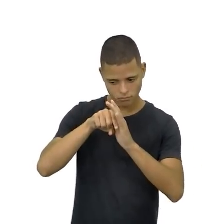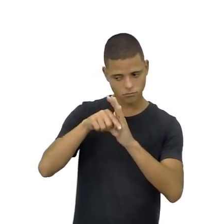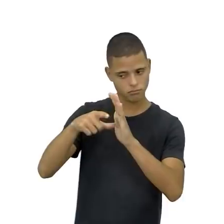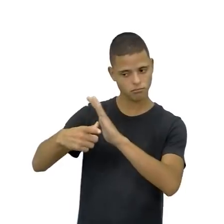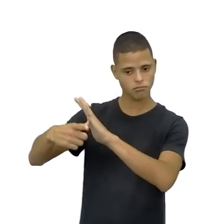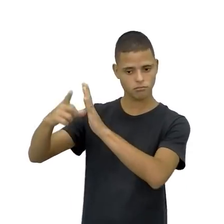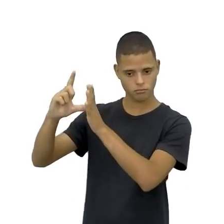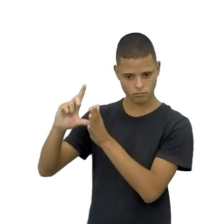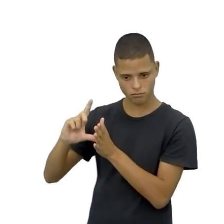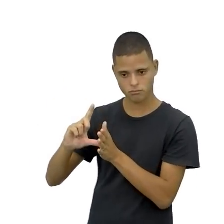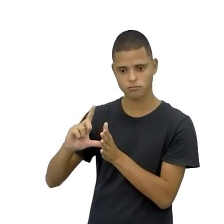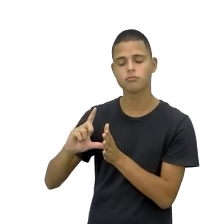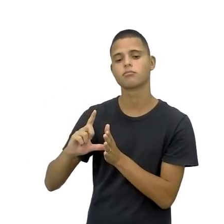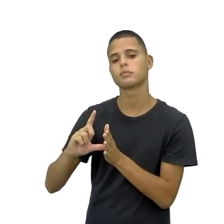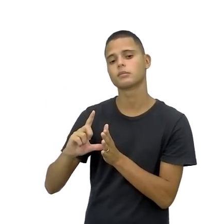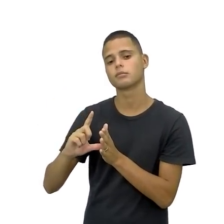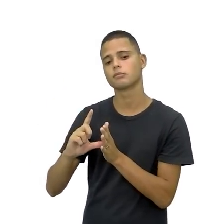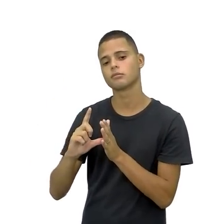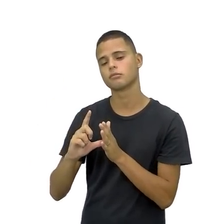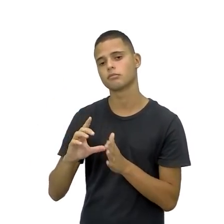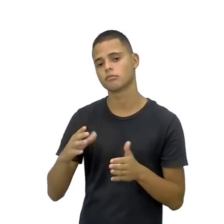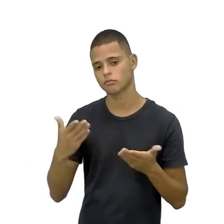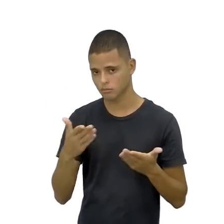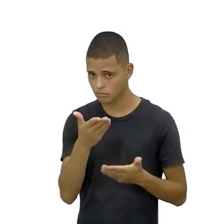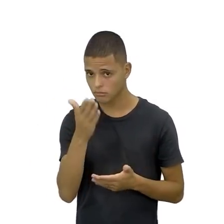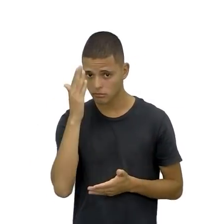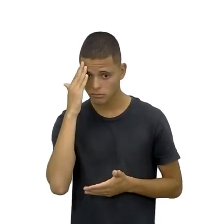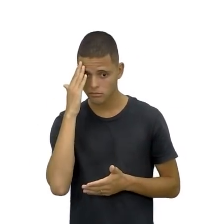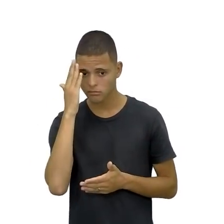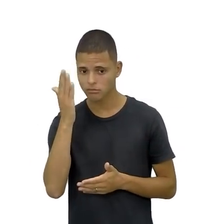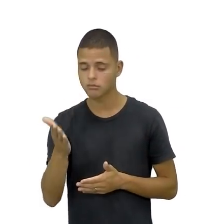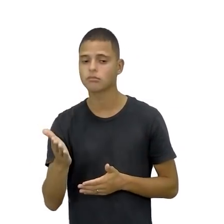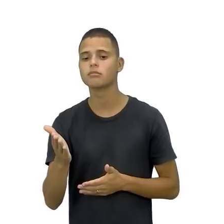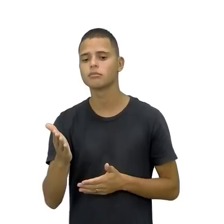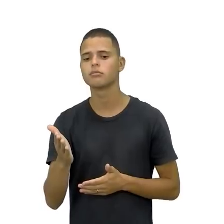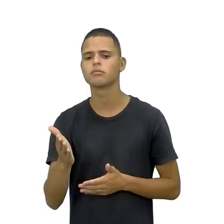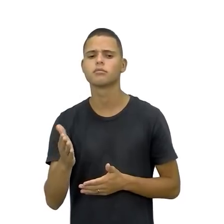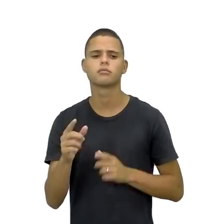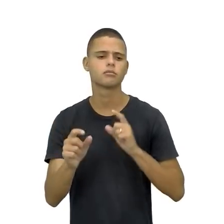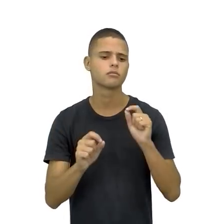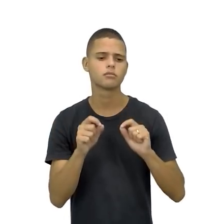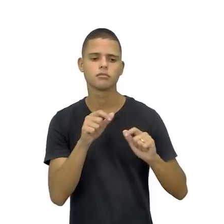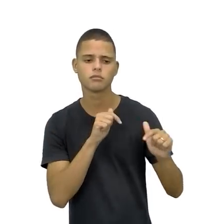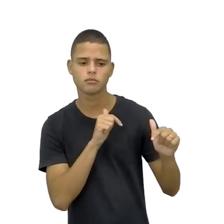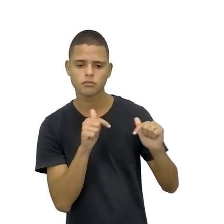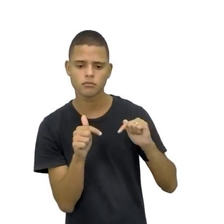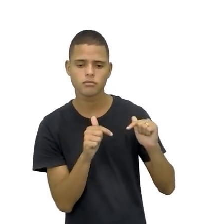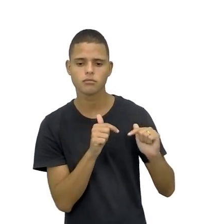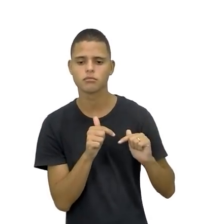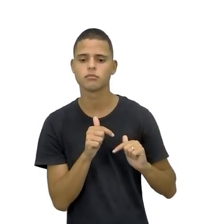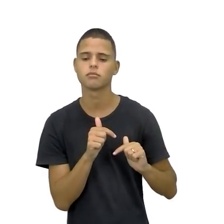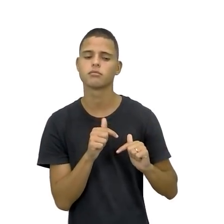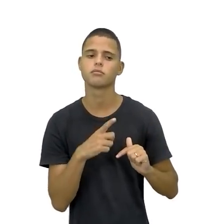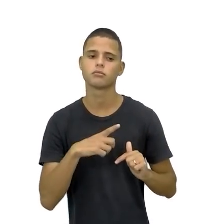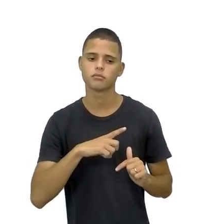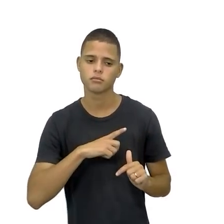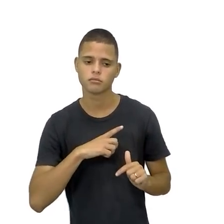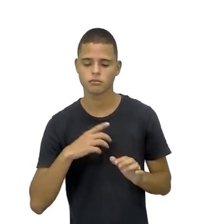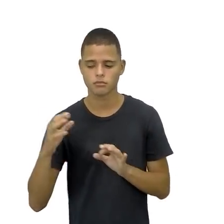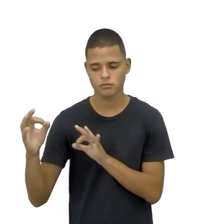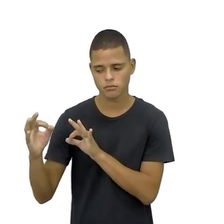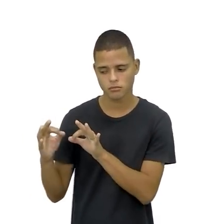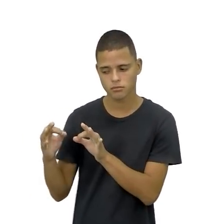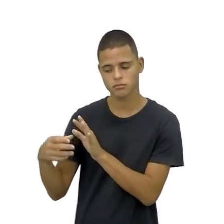habilidades essenciais, então já sabemos de antemão o que nós vamos trabalhar, estamos aí já planejando,